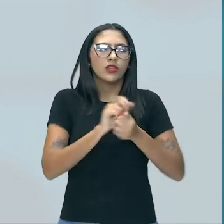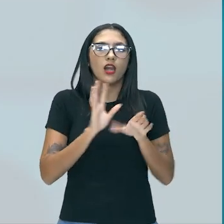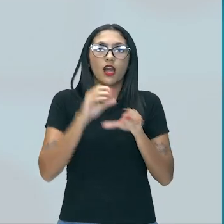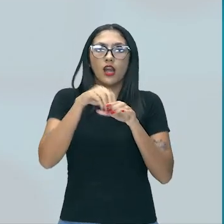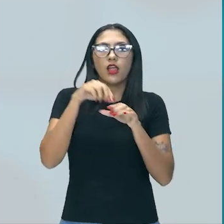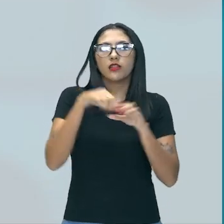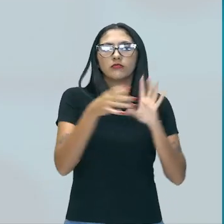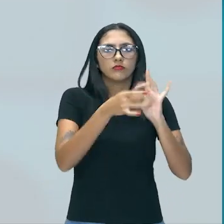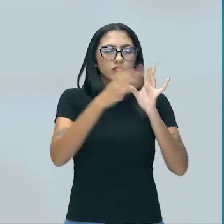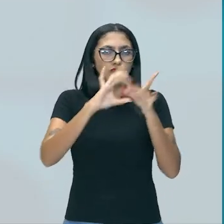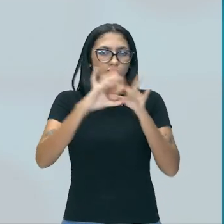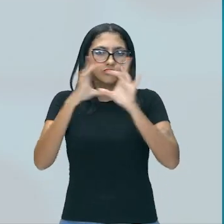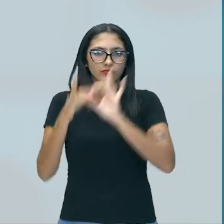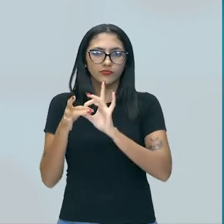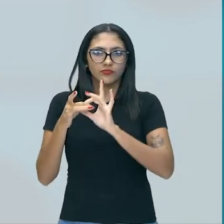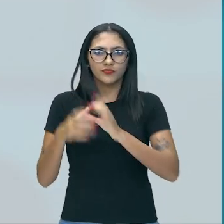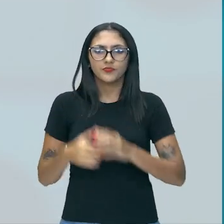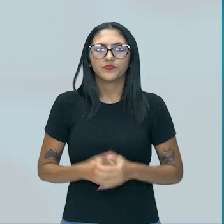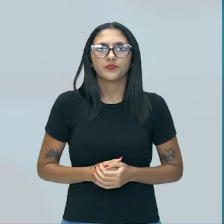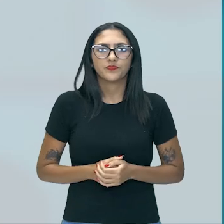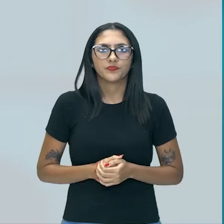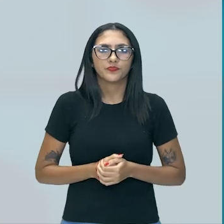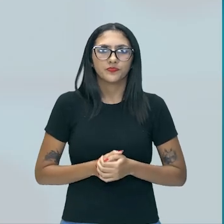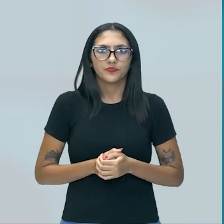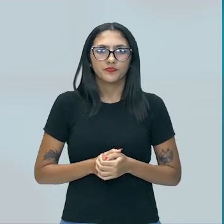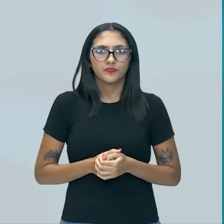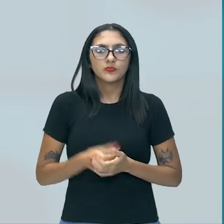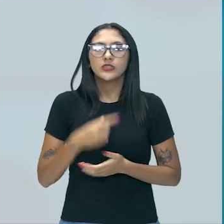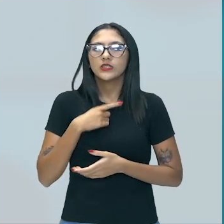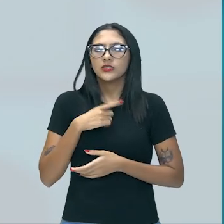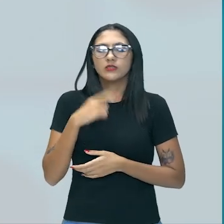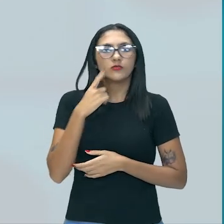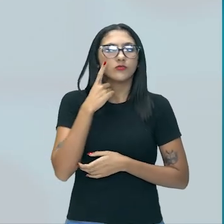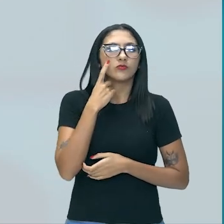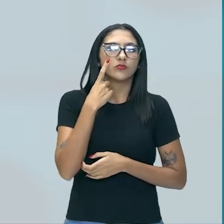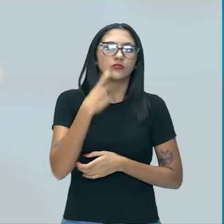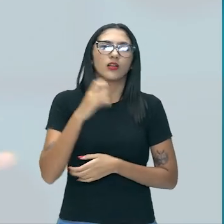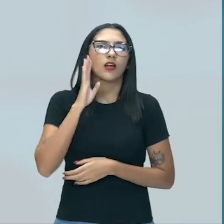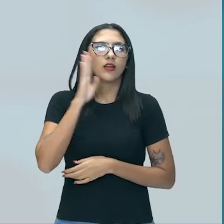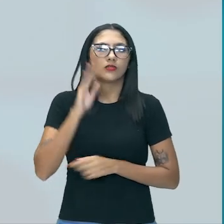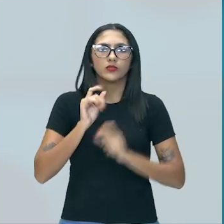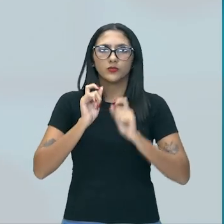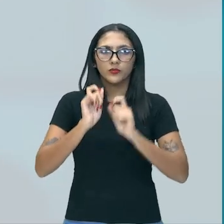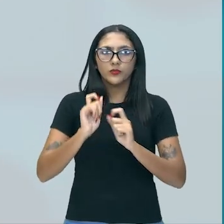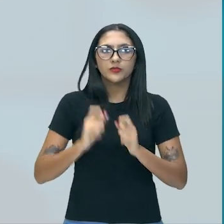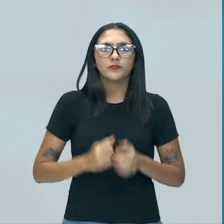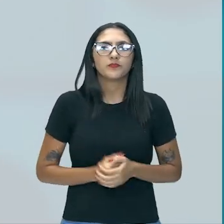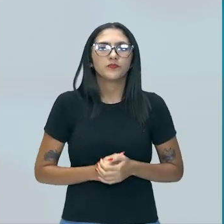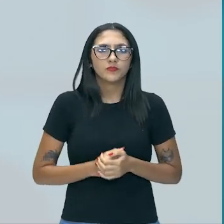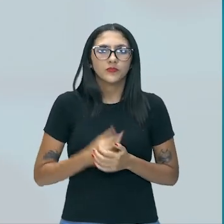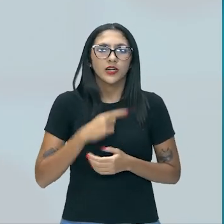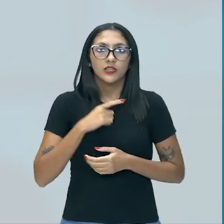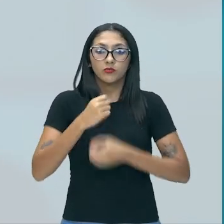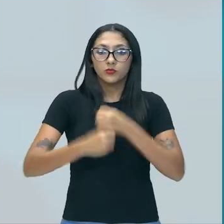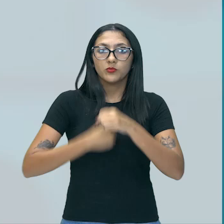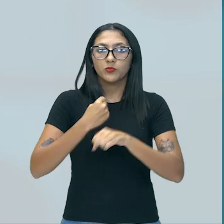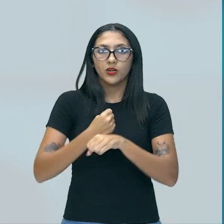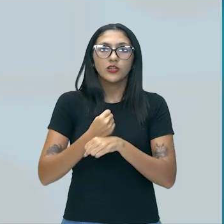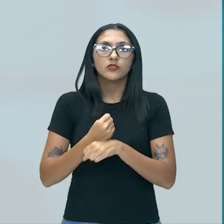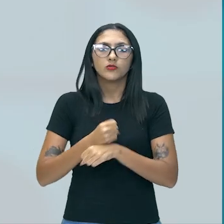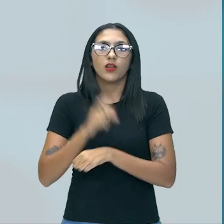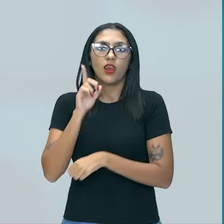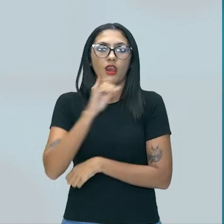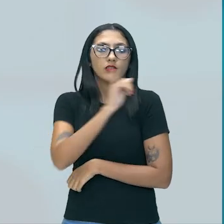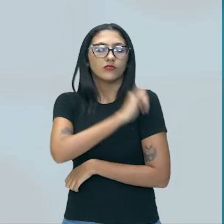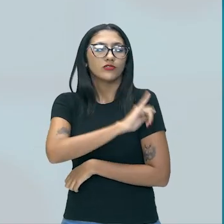Jogos Olímpicos, né? E o marco, né, do retorno dessa modalidade foi justamente na edição dos Jogos do Rio de Janeiro,